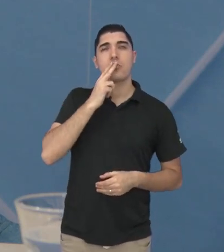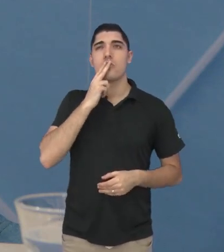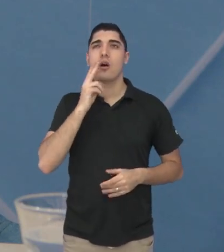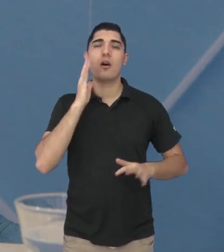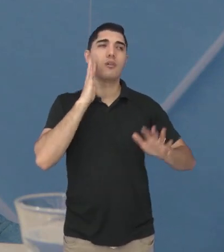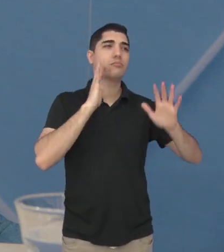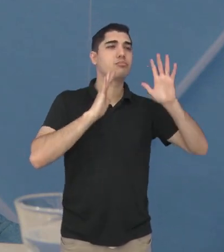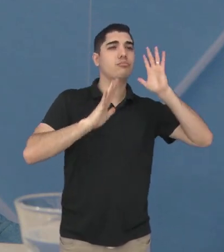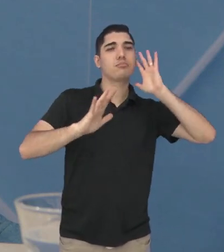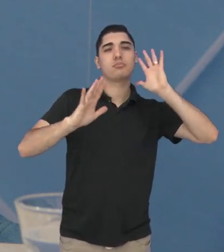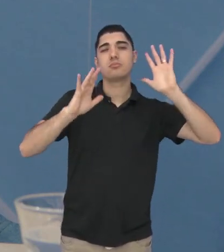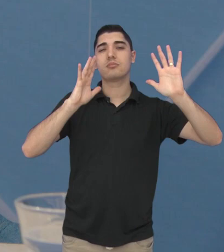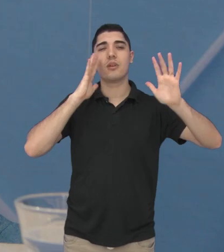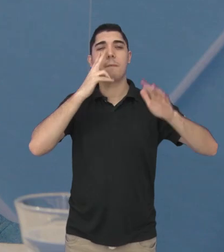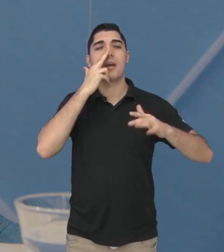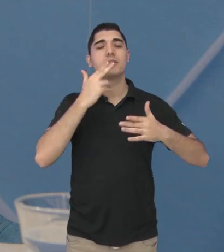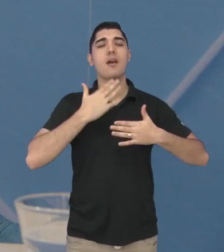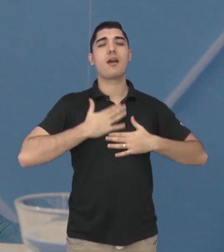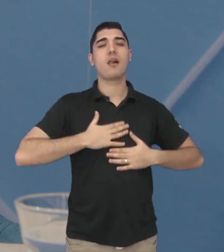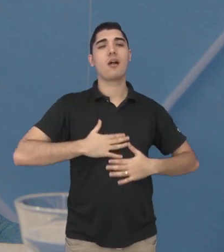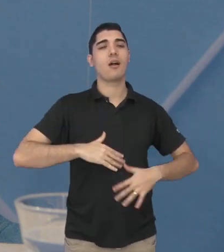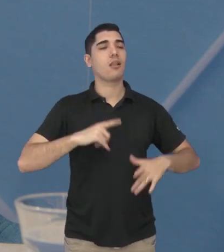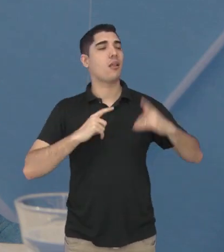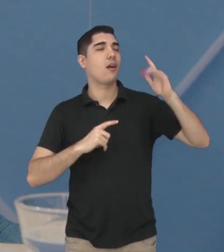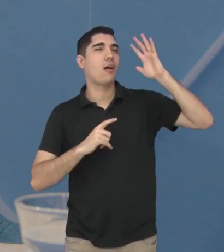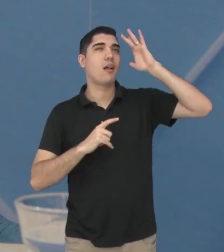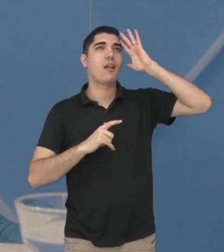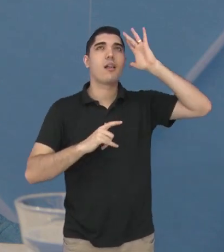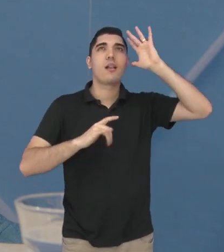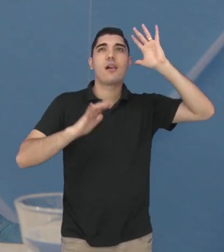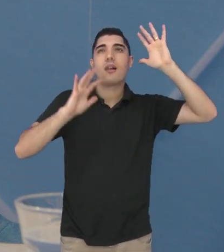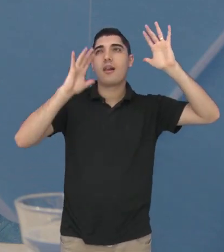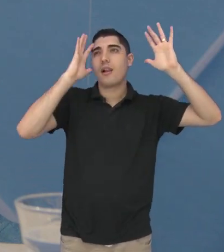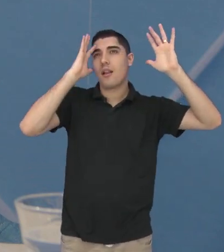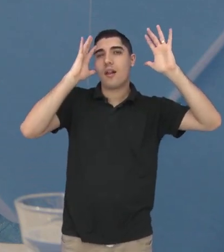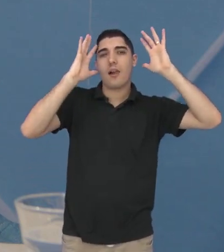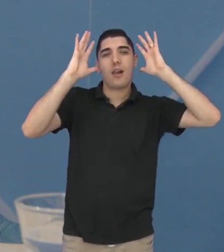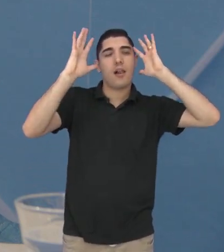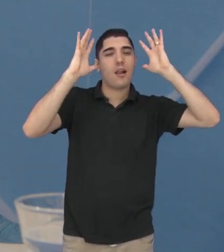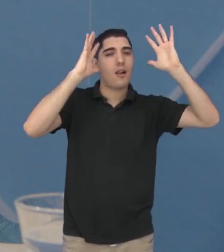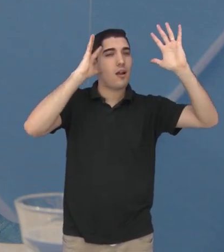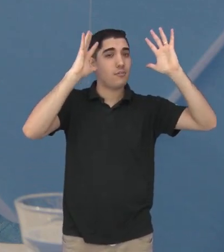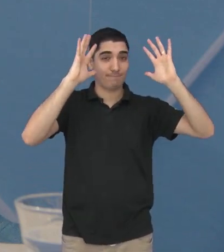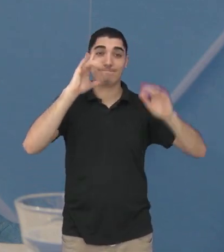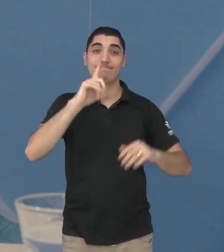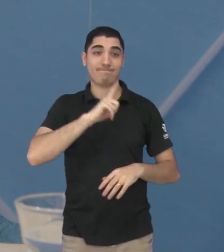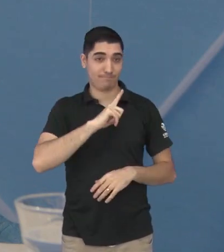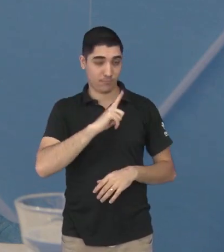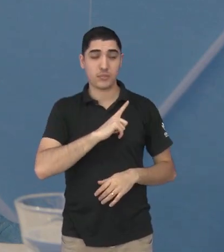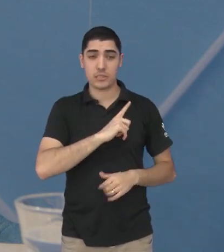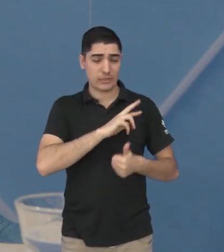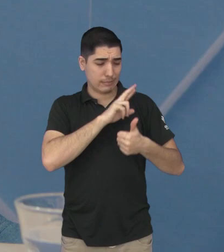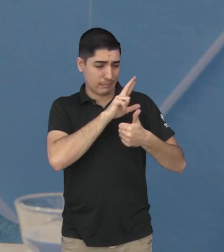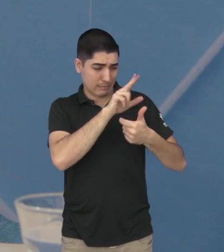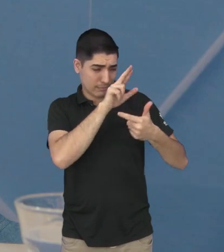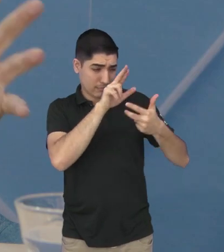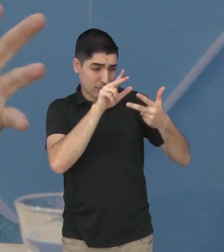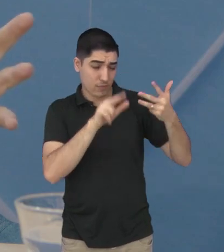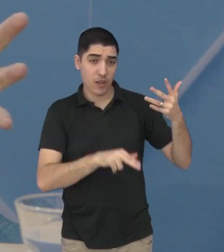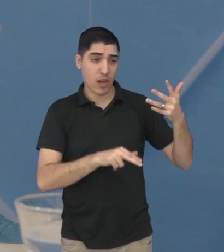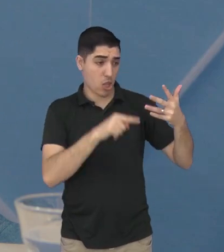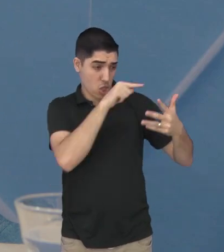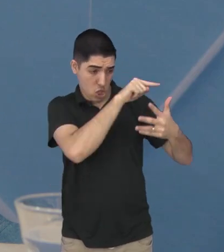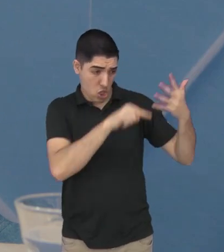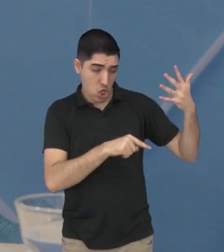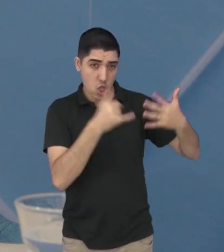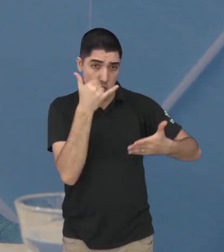depressora, então mais tranquila, um pouco alucinógena, então faz aquele efeito da alucinação. Então nós temos os vários tipos de